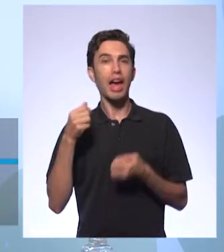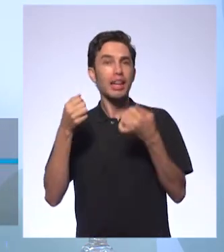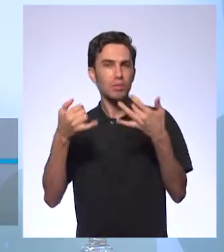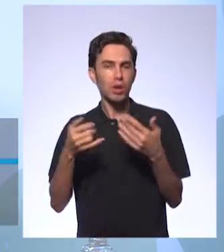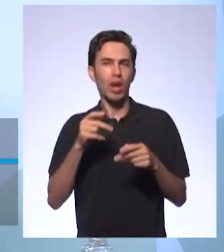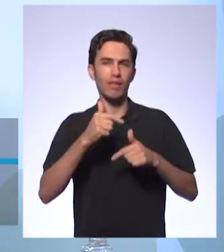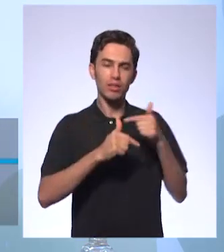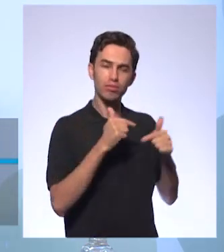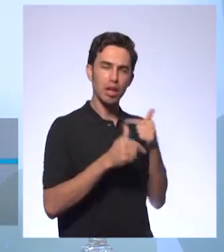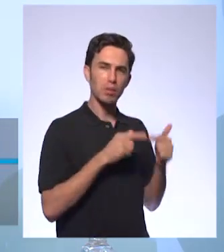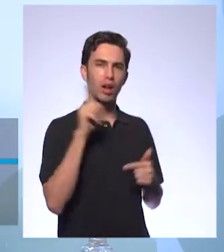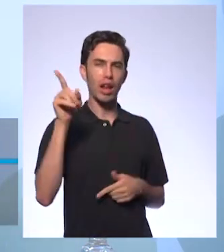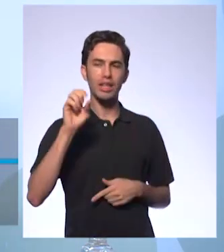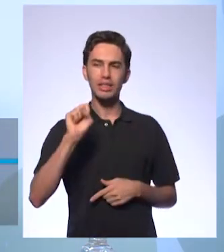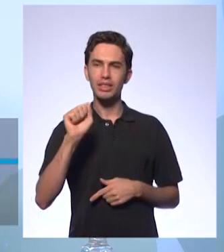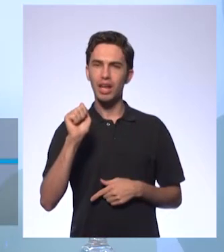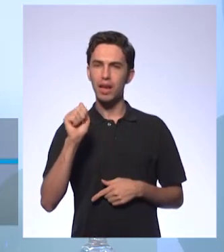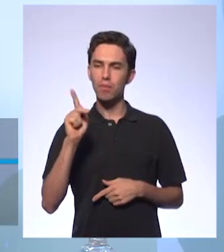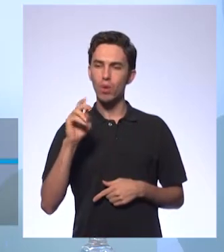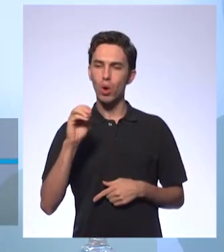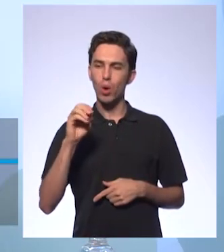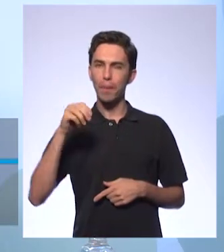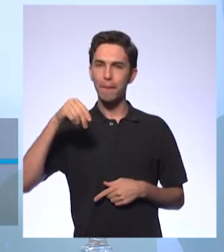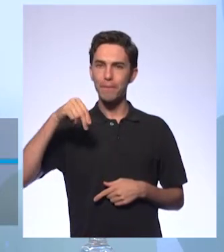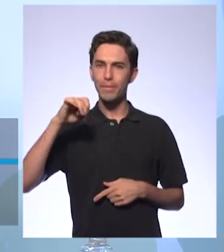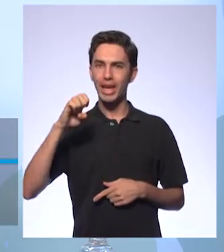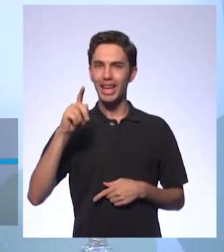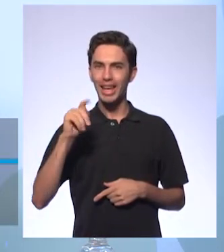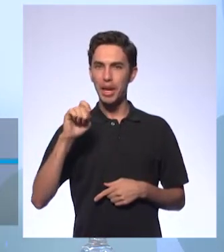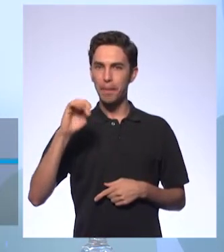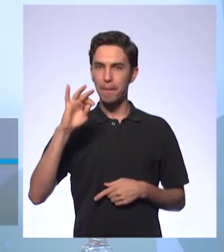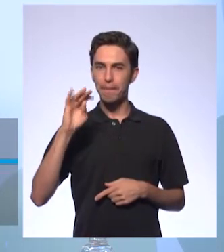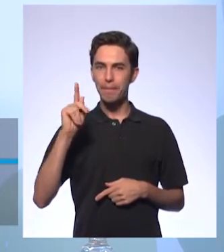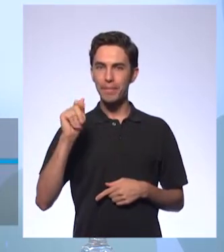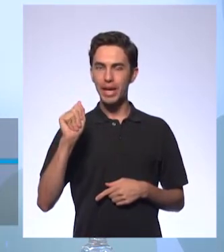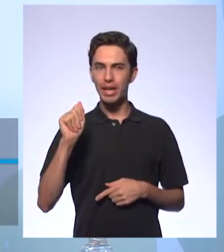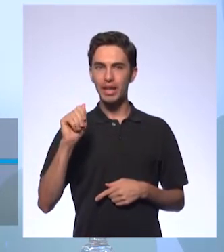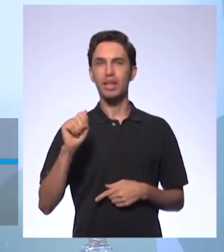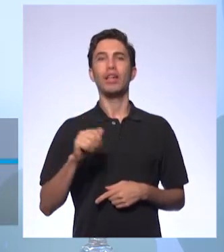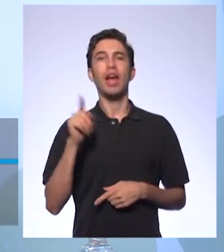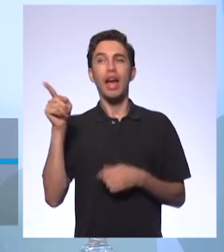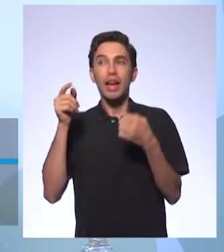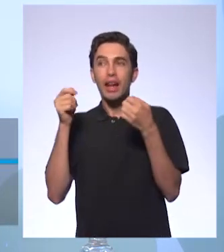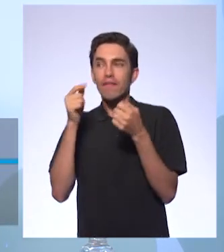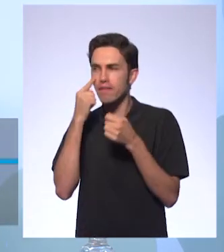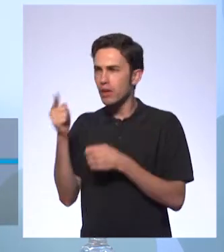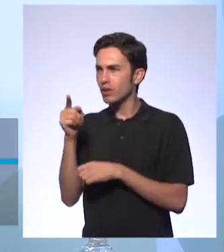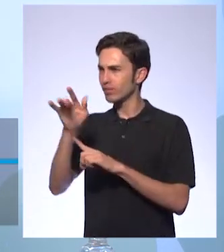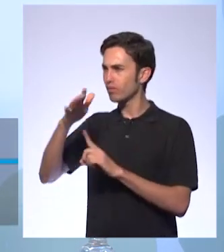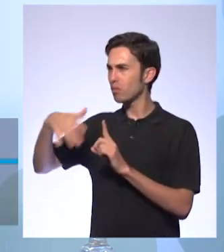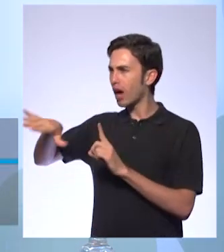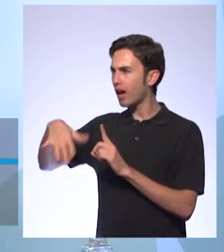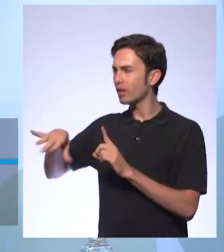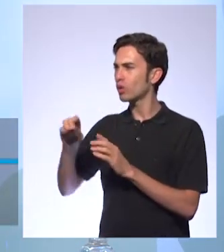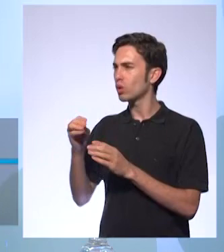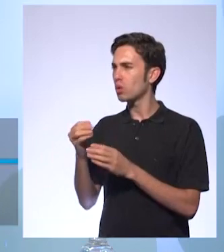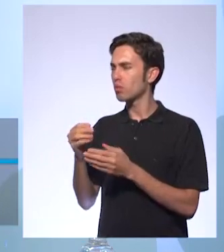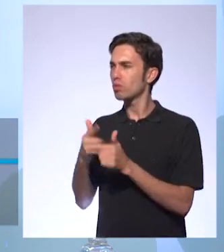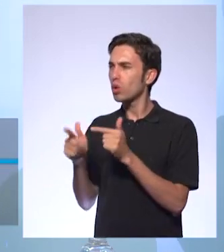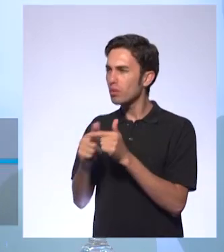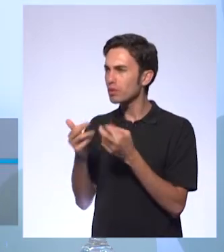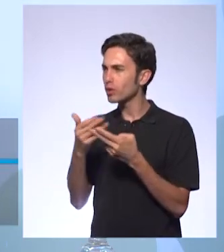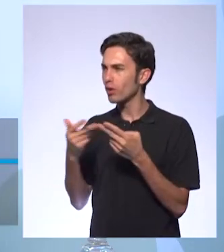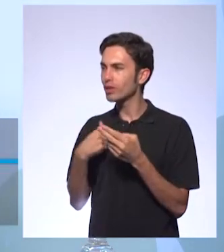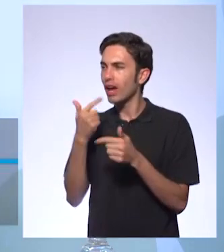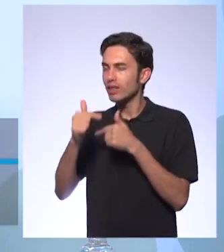trabalho lá em Sapopemba, vocês se lembram, vendo a situação do bairro e trabalhando com esses jovens. Então, a questão é sempre